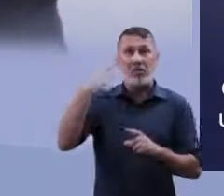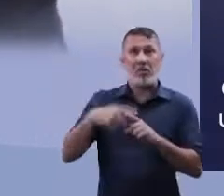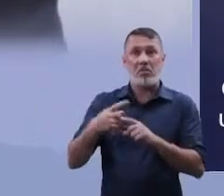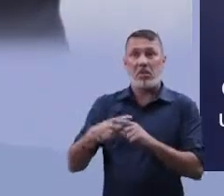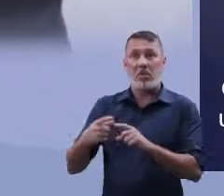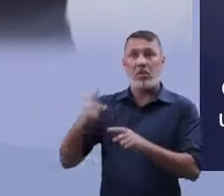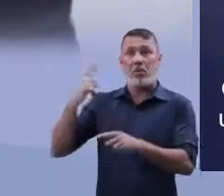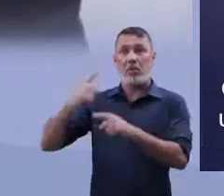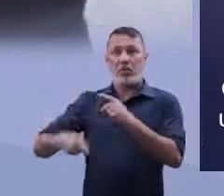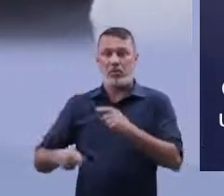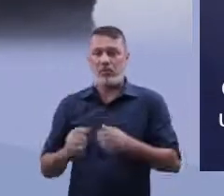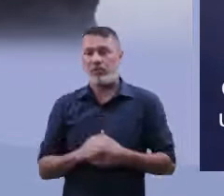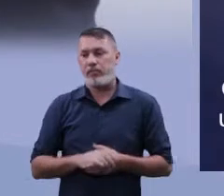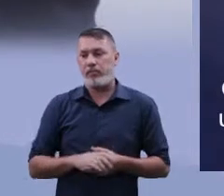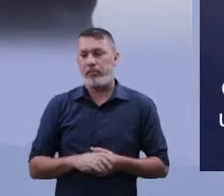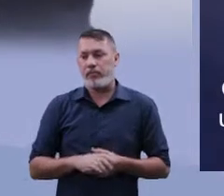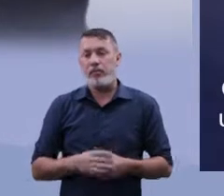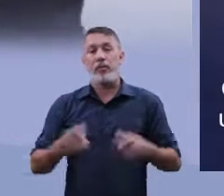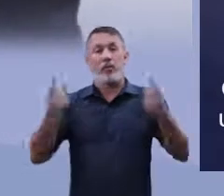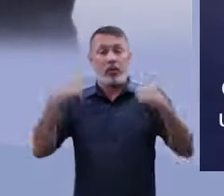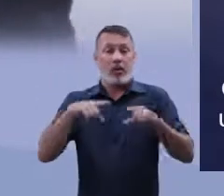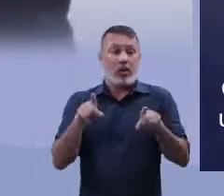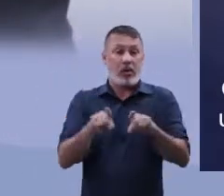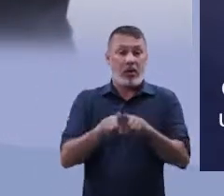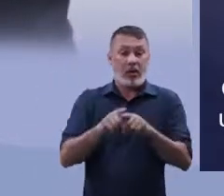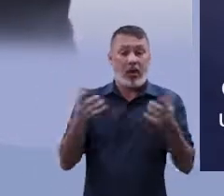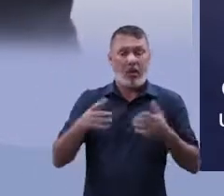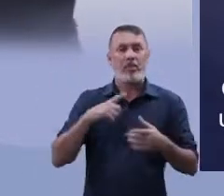deves. Agora vamos entender o sujeito que é em